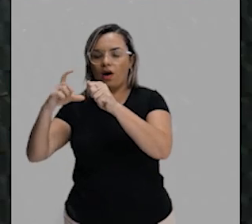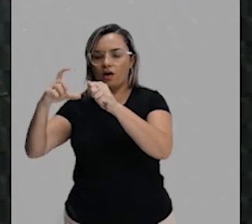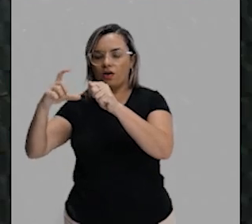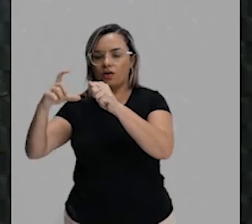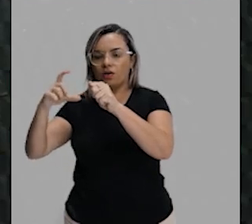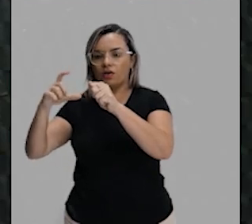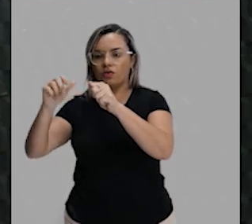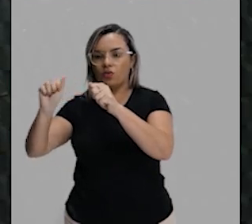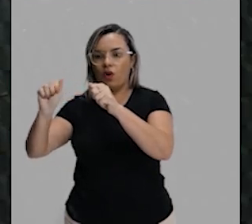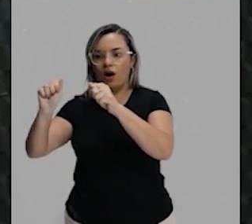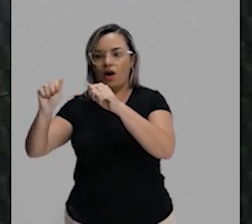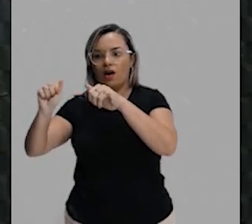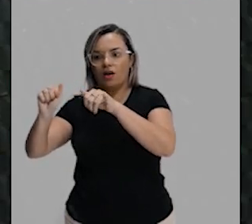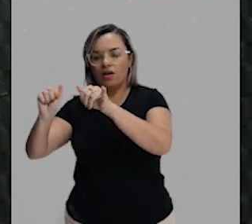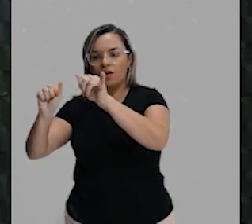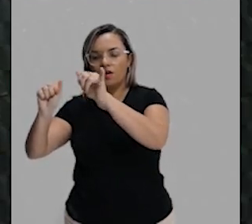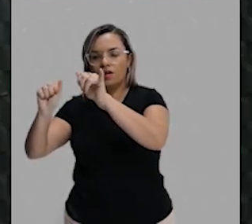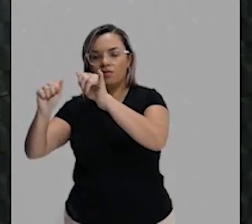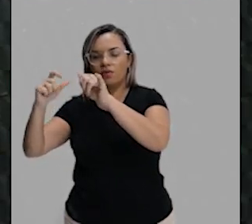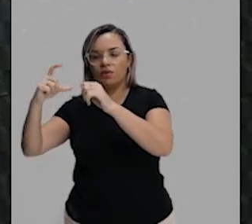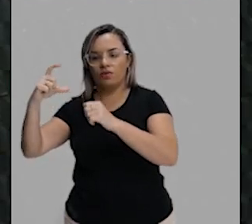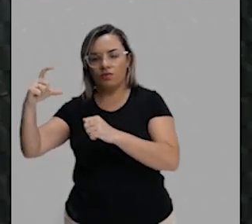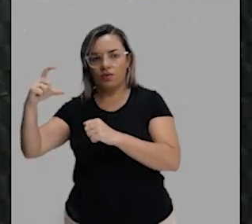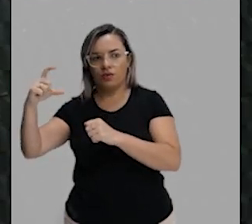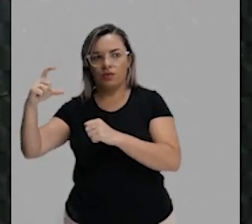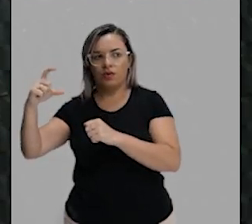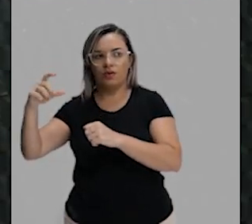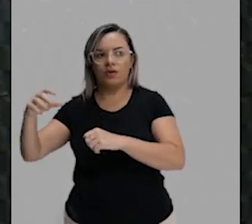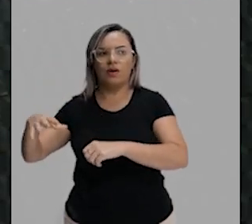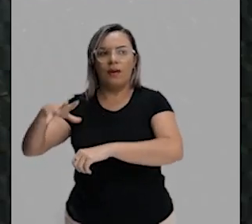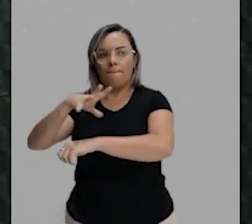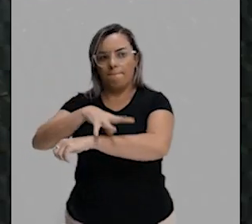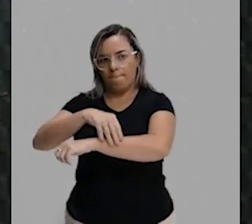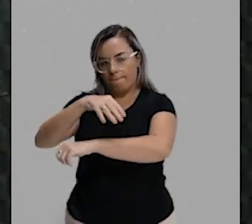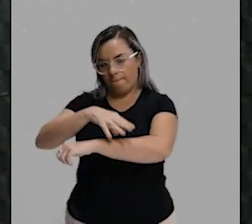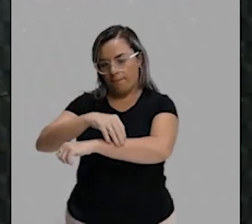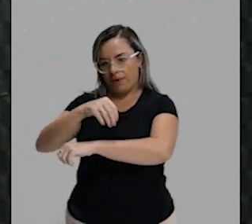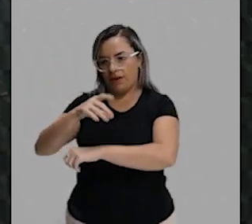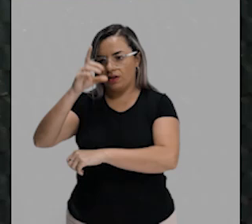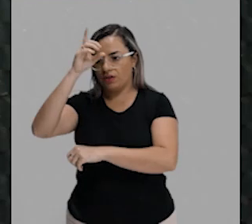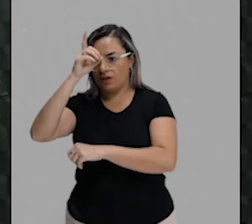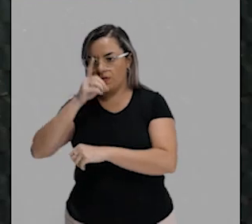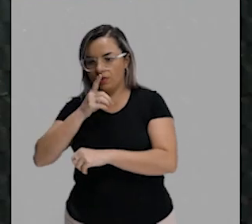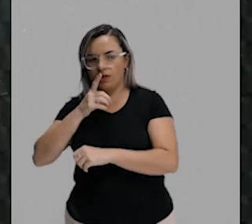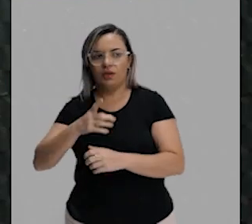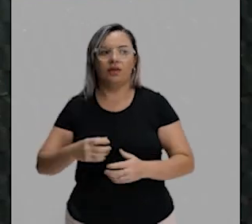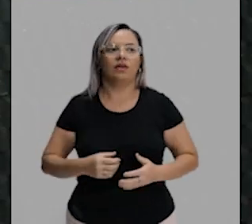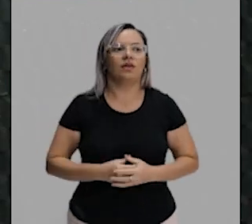eles serão de pelagem amarela.